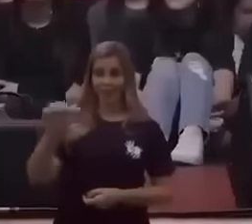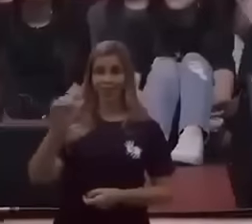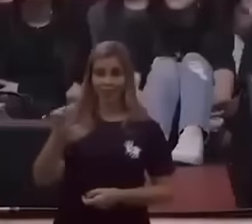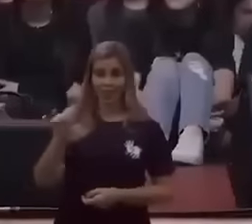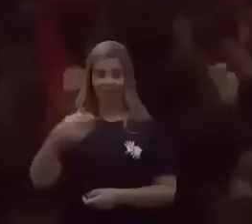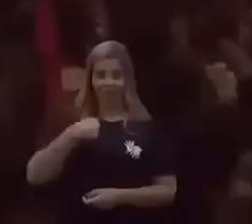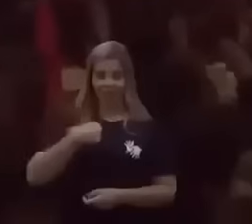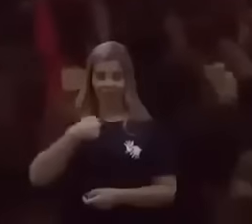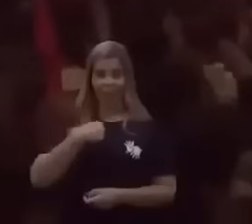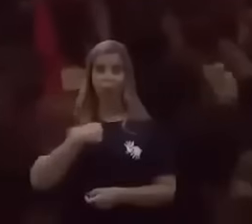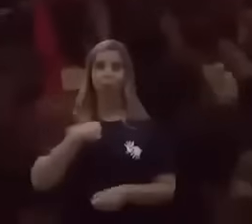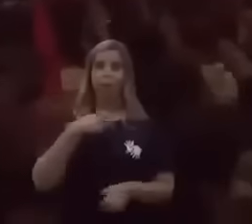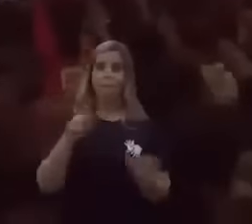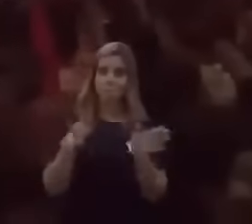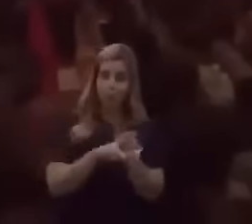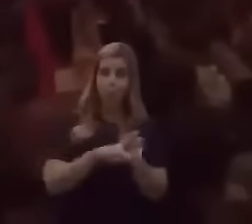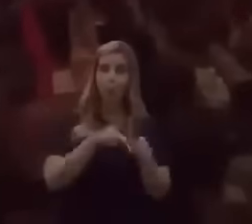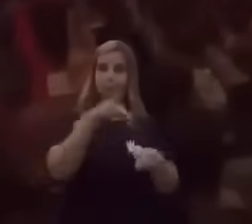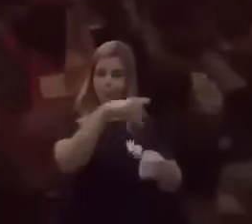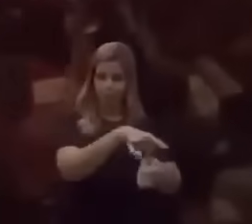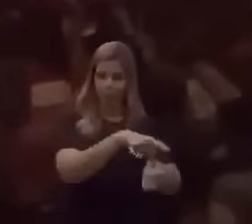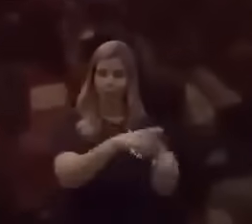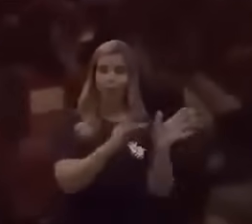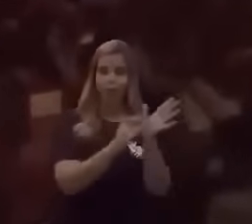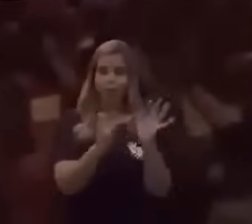eu edificarei a minha igreja.